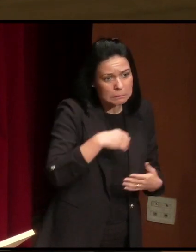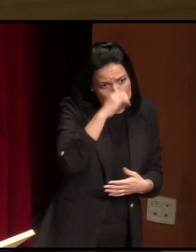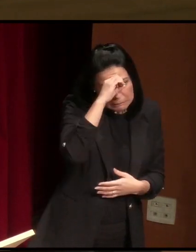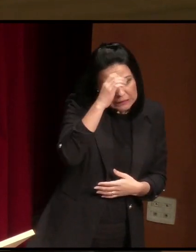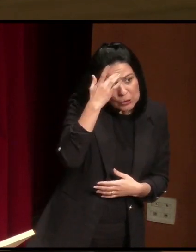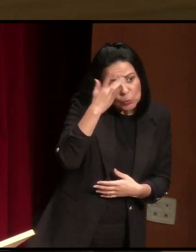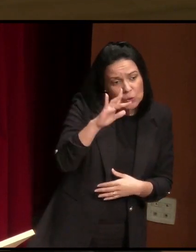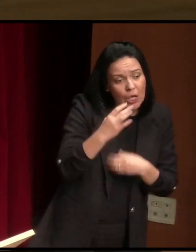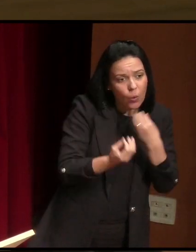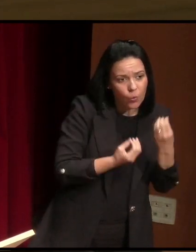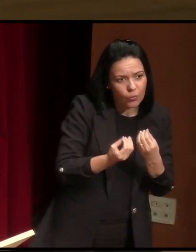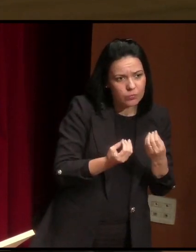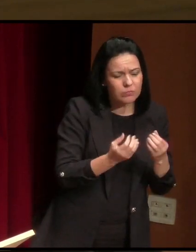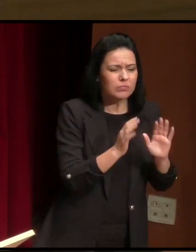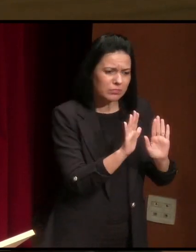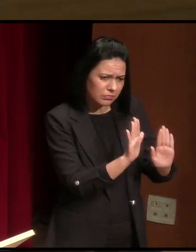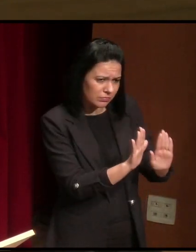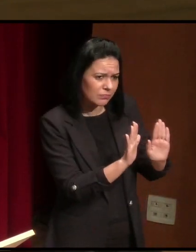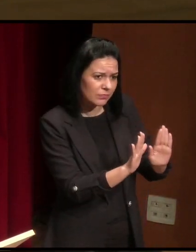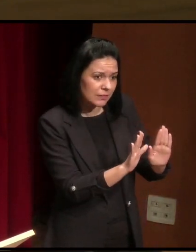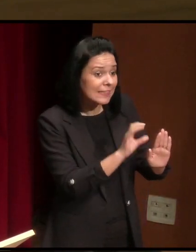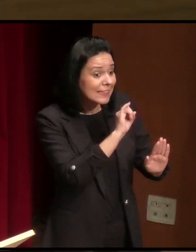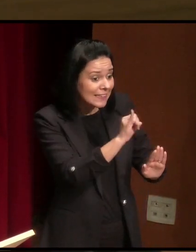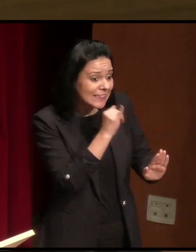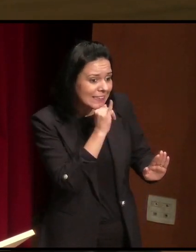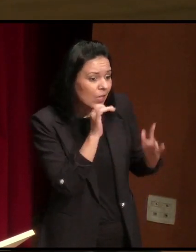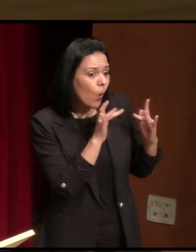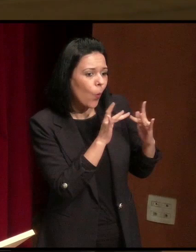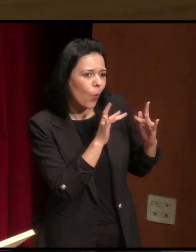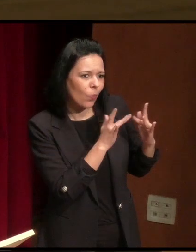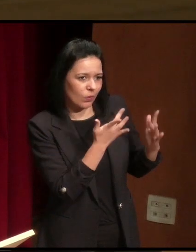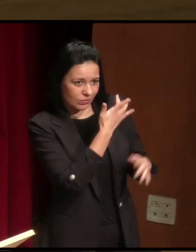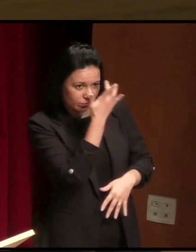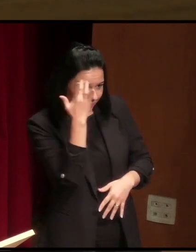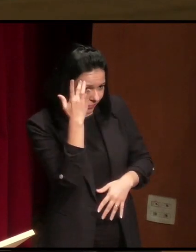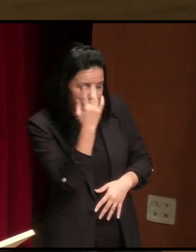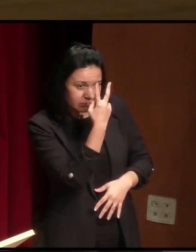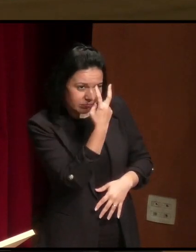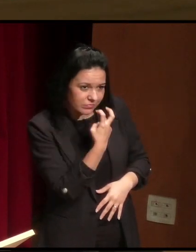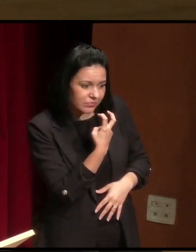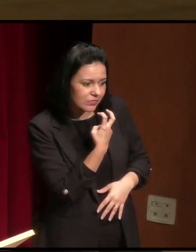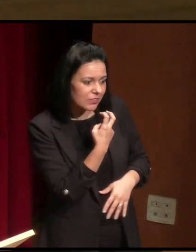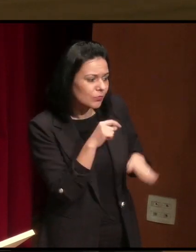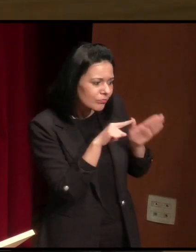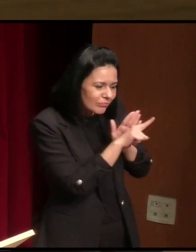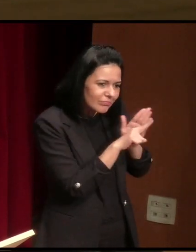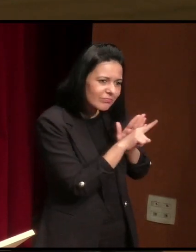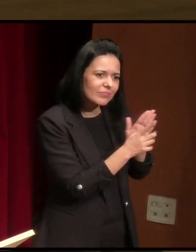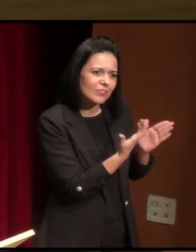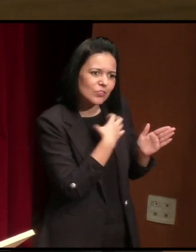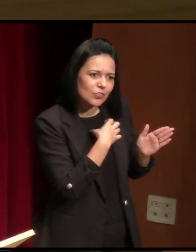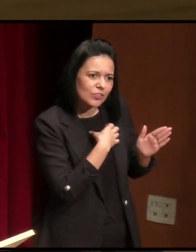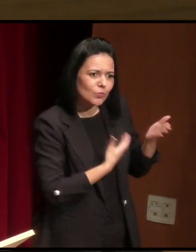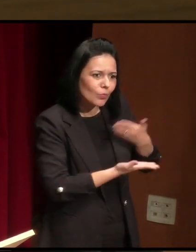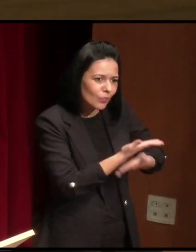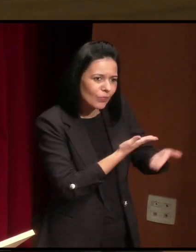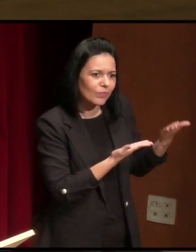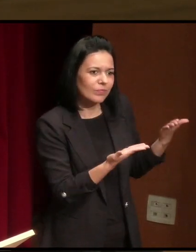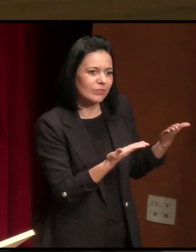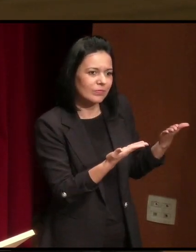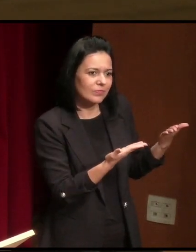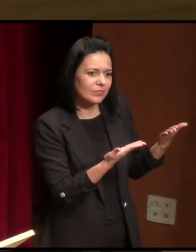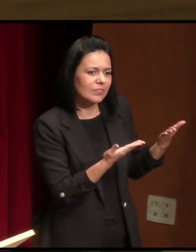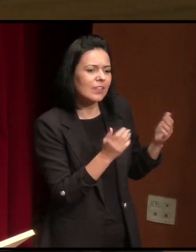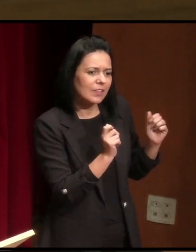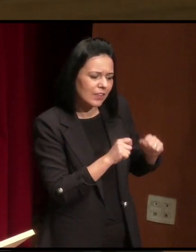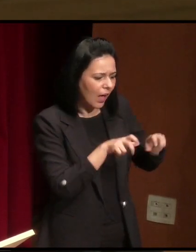falar. Gente, convivendo com a pessoa com deficiência visual não é um bicho de sete cabeças. Você pode